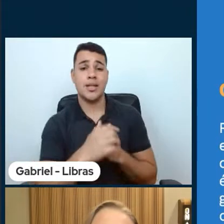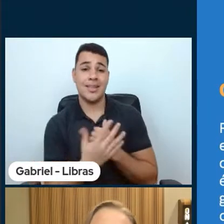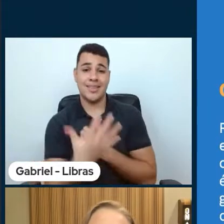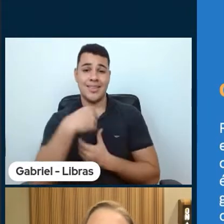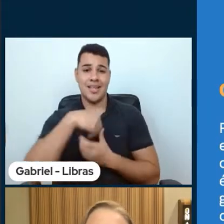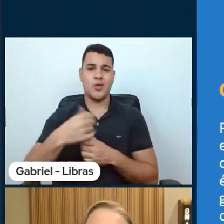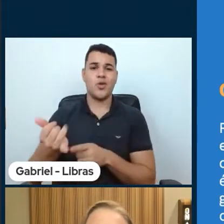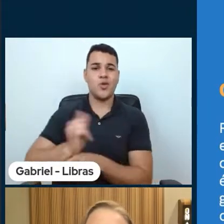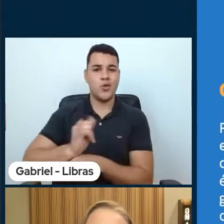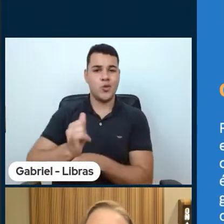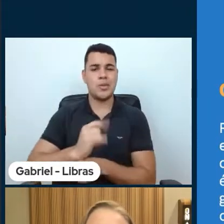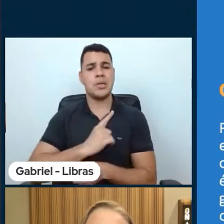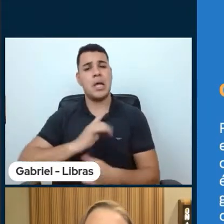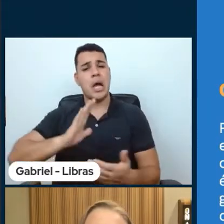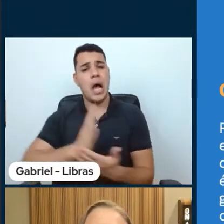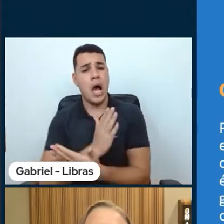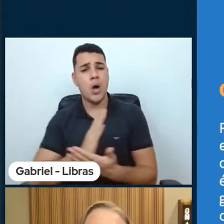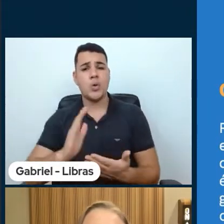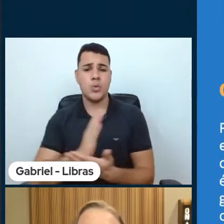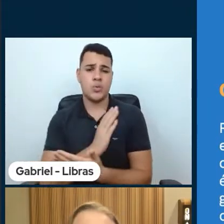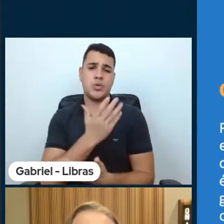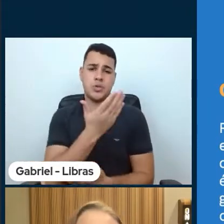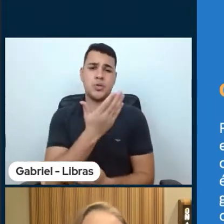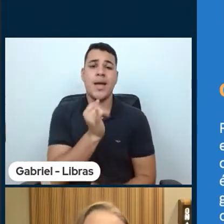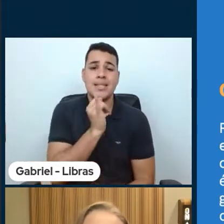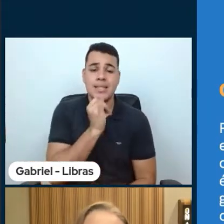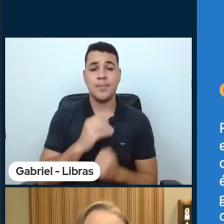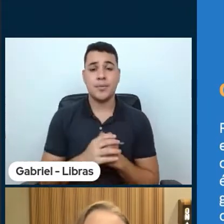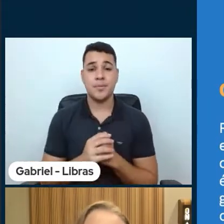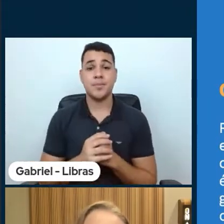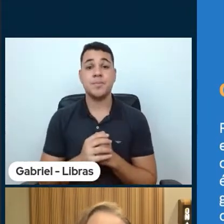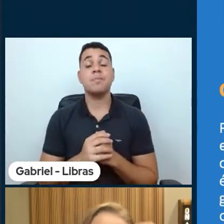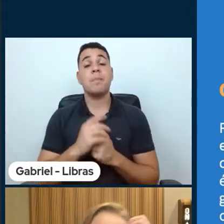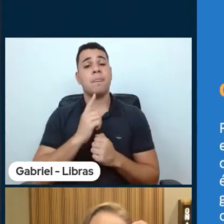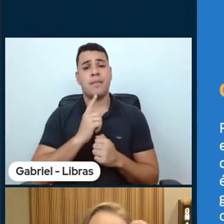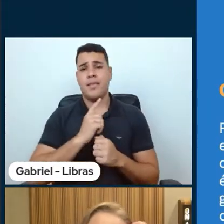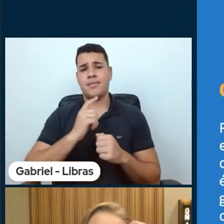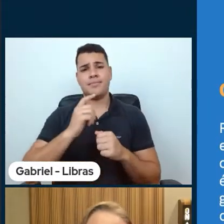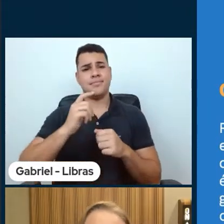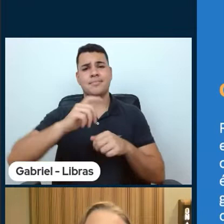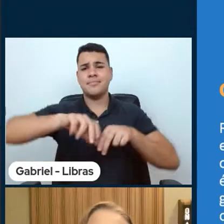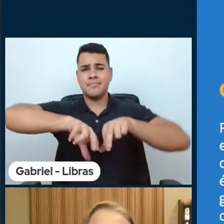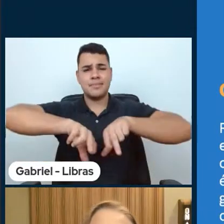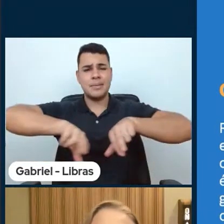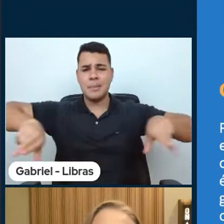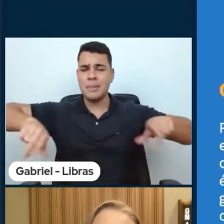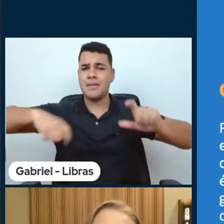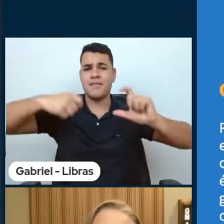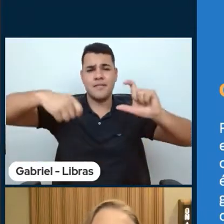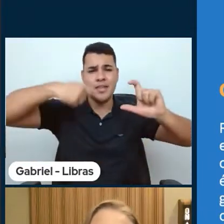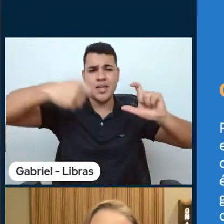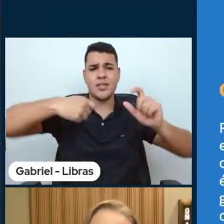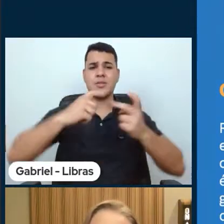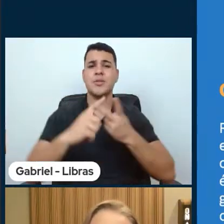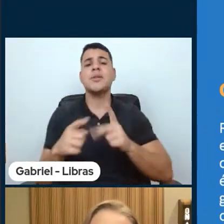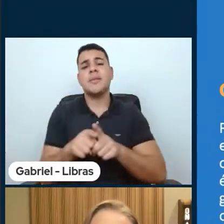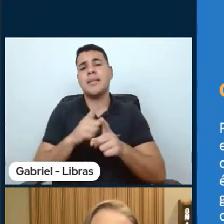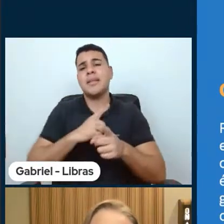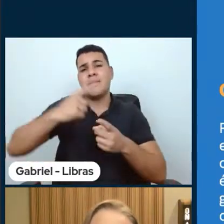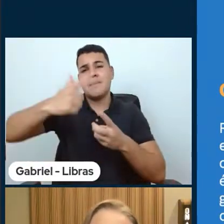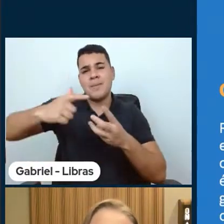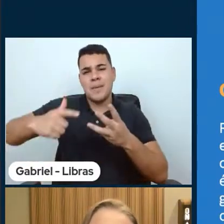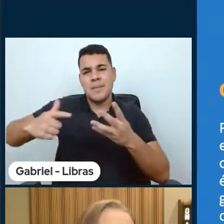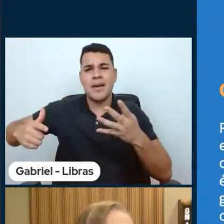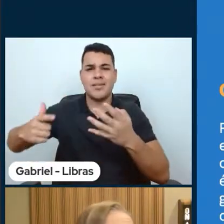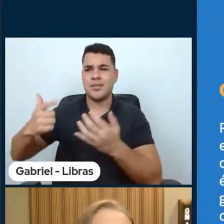comentaram né que vencer um time km que eu dá para estudar um dá para entender um pouquinho né do que que essa voz para esse